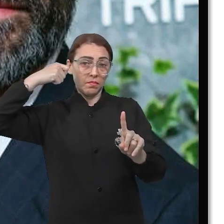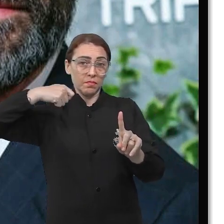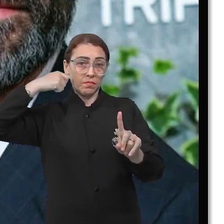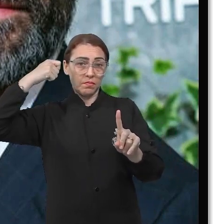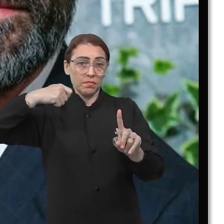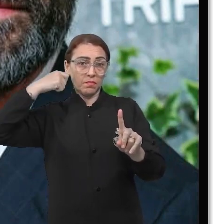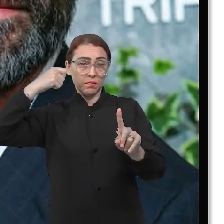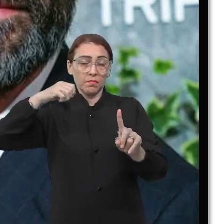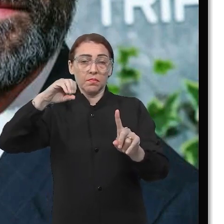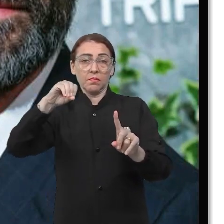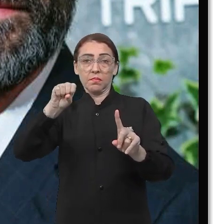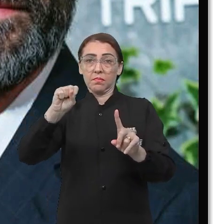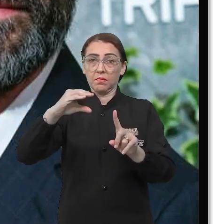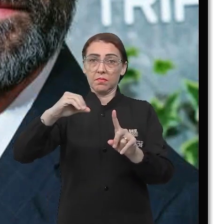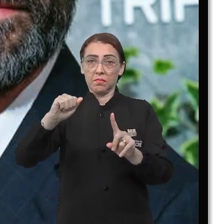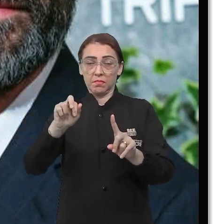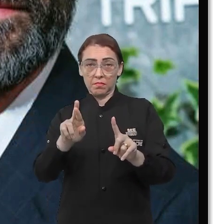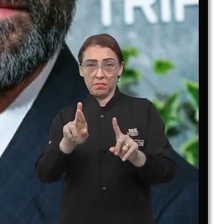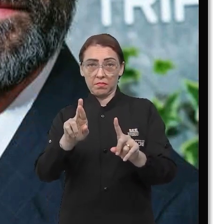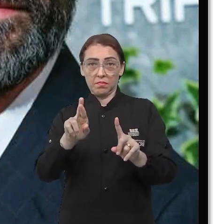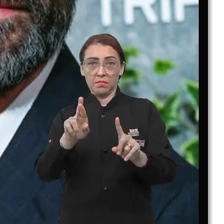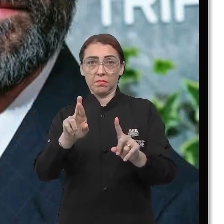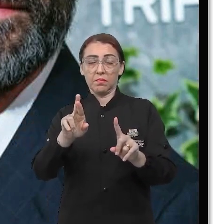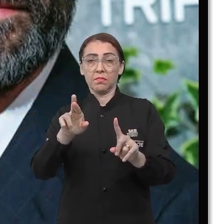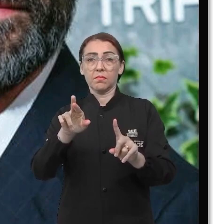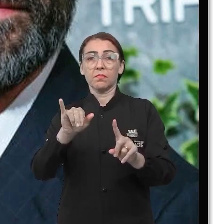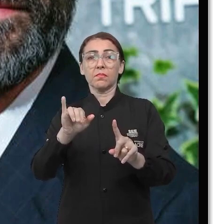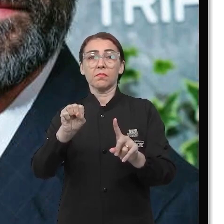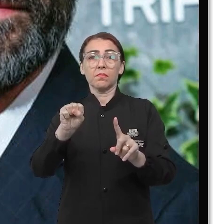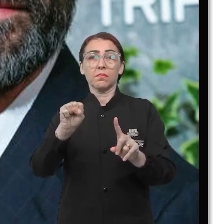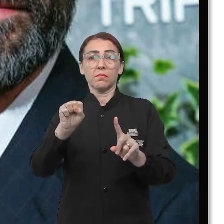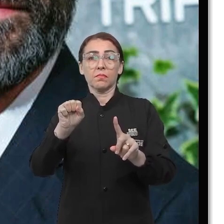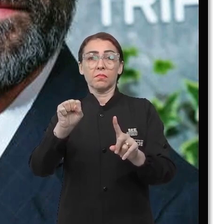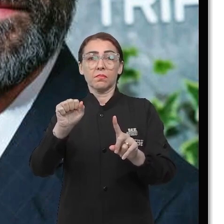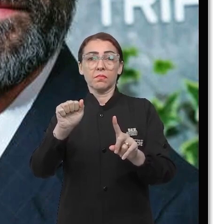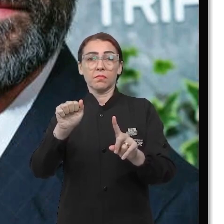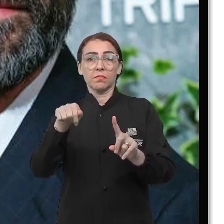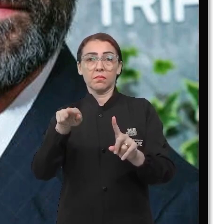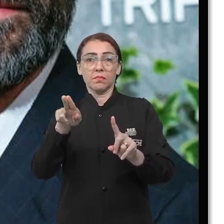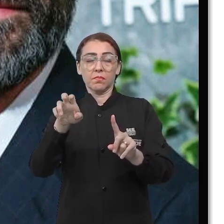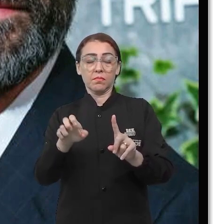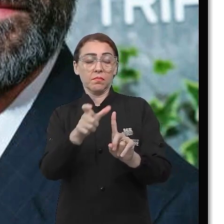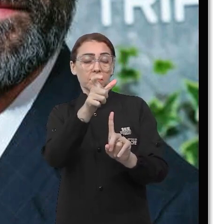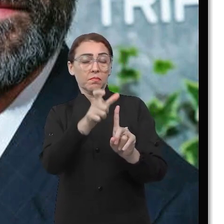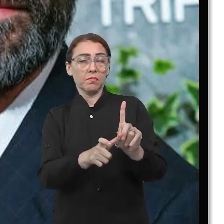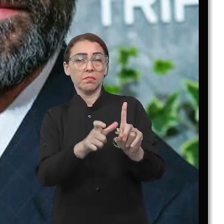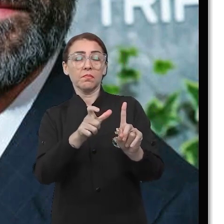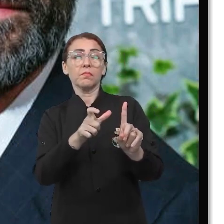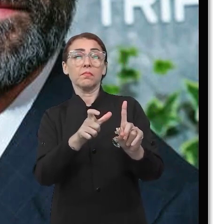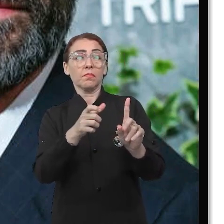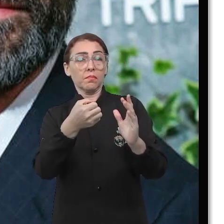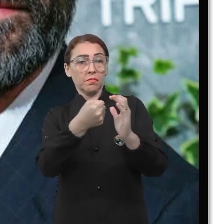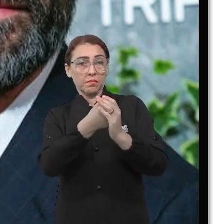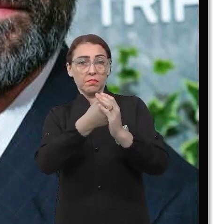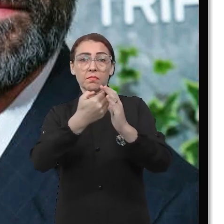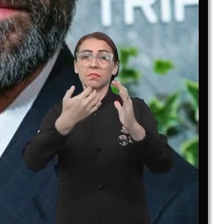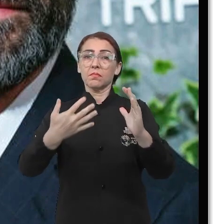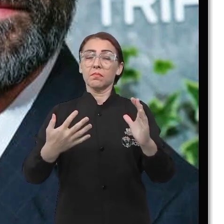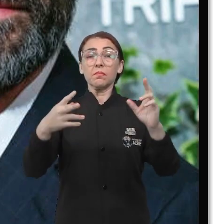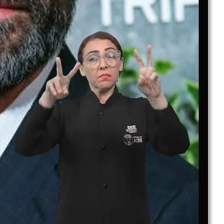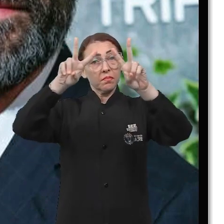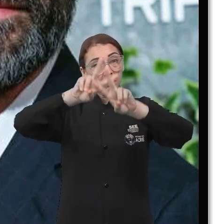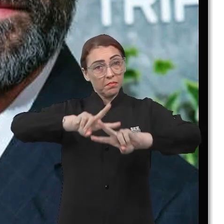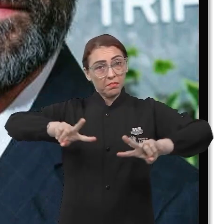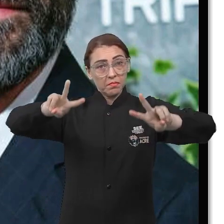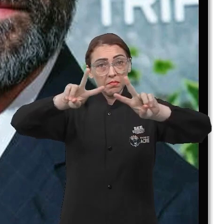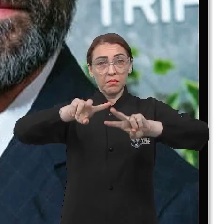o Oscar Isaac, e o personagem, né, que é uma questão da caracterização